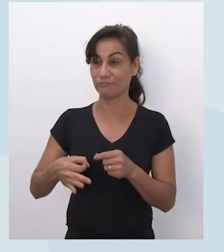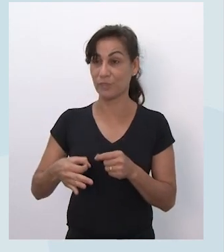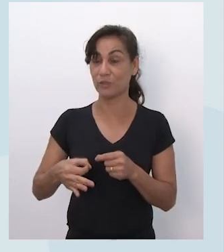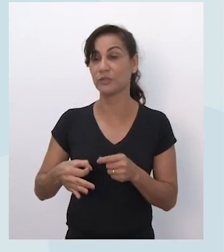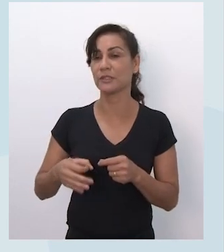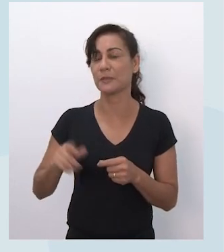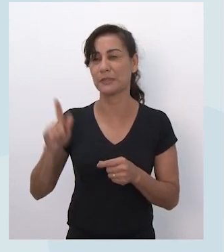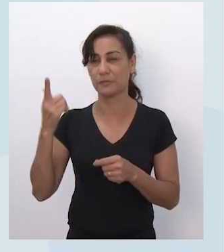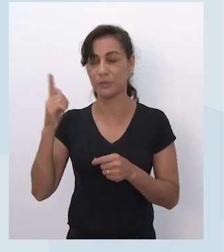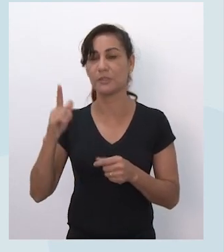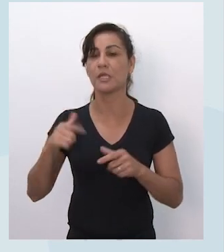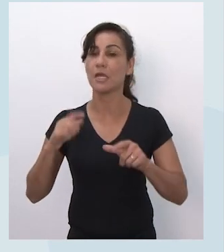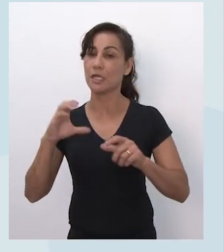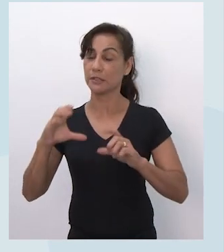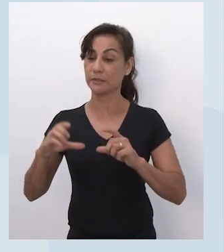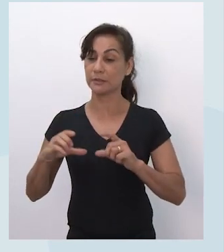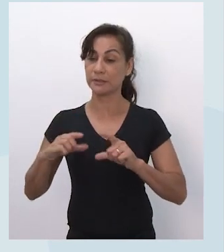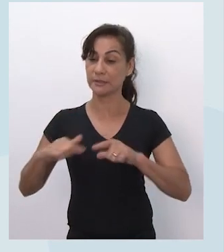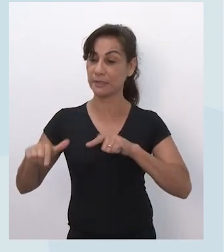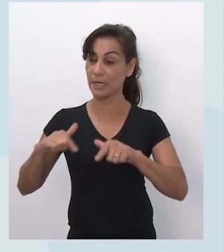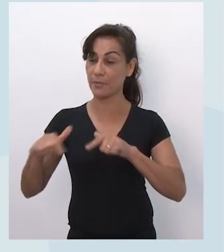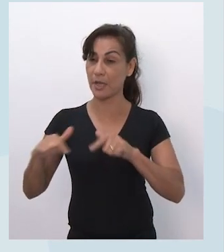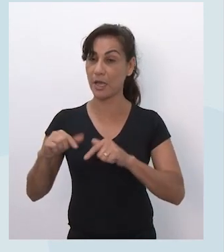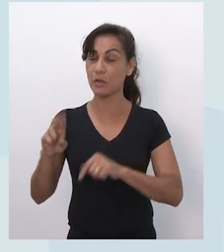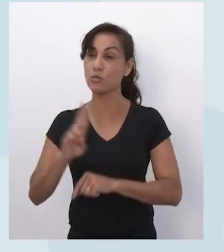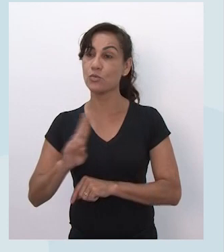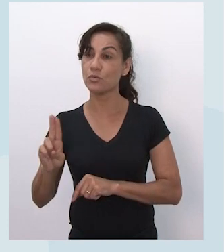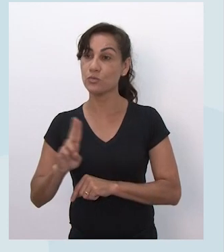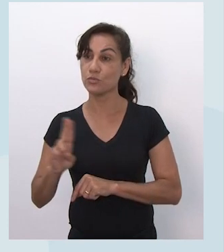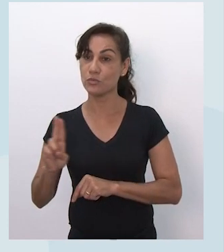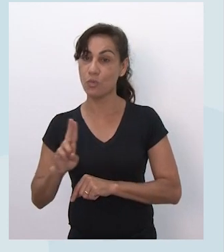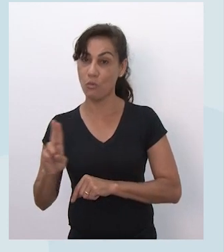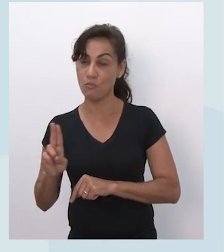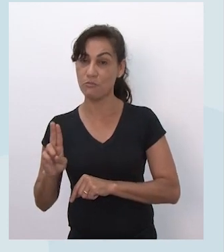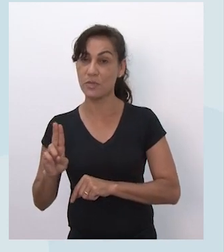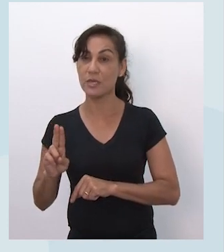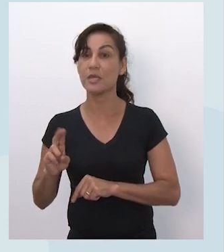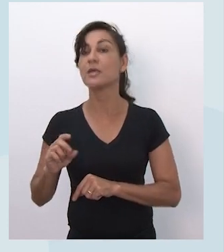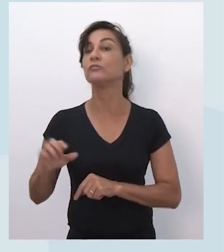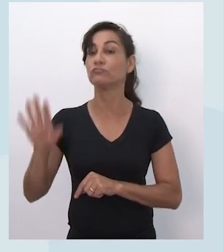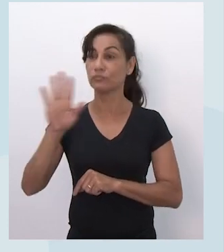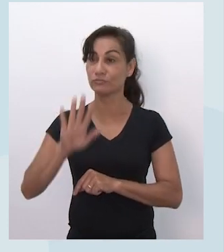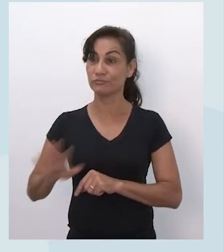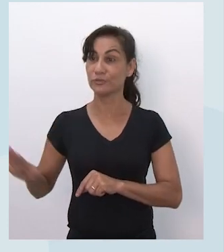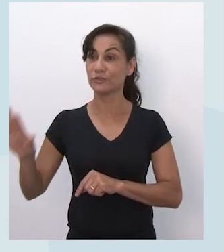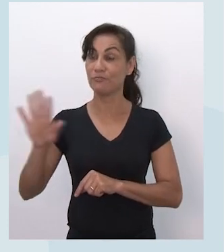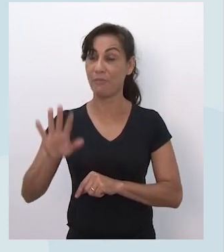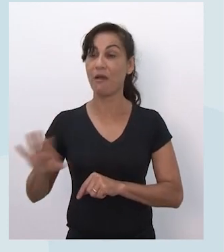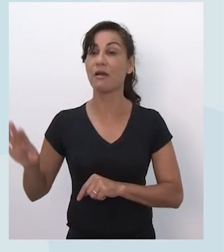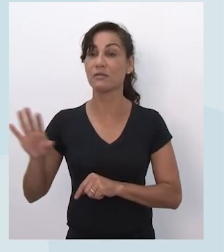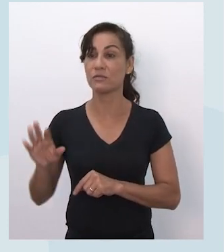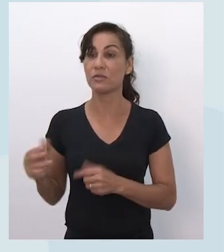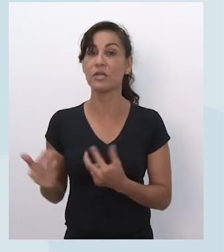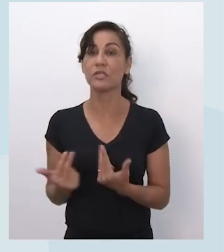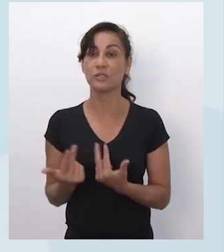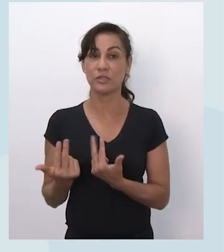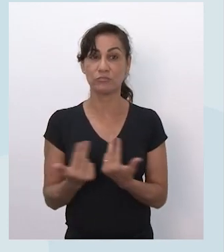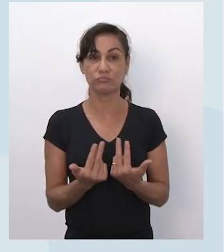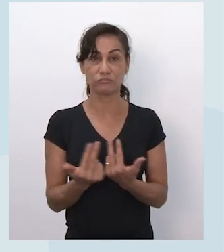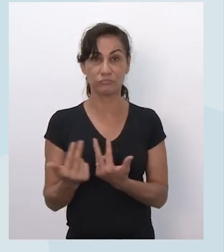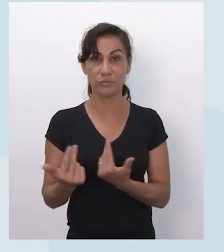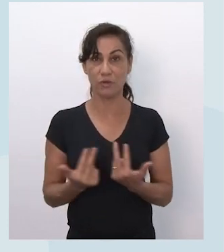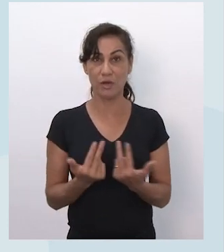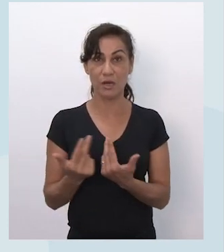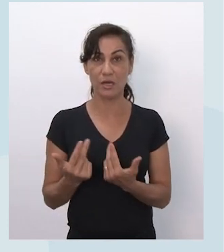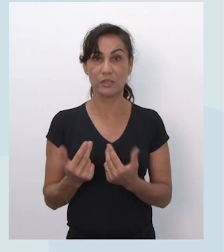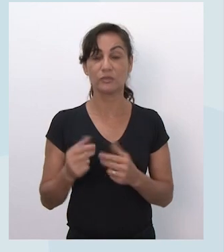mas ele trabalha principalmente aí com um modo de estruturação do espaço de acordo com as regras da própria